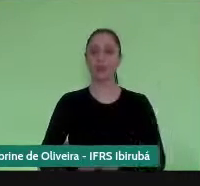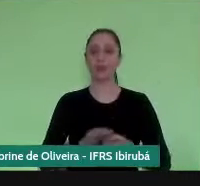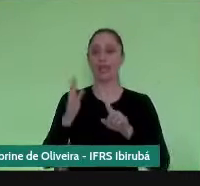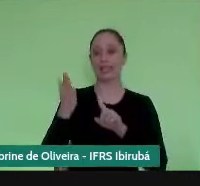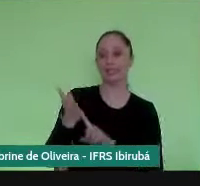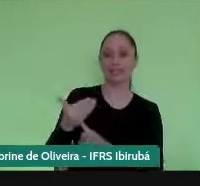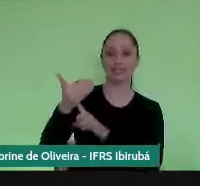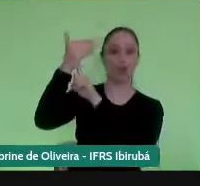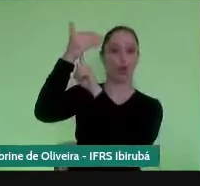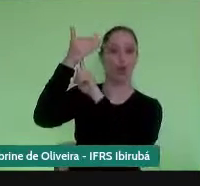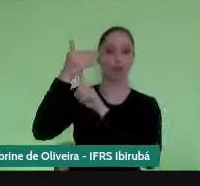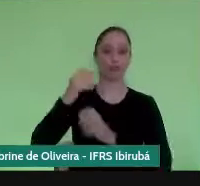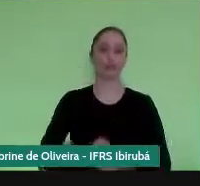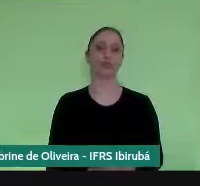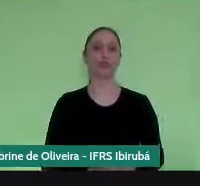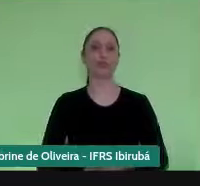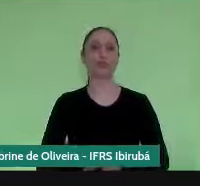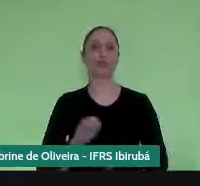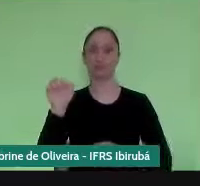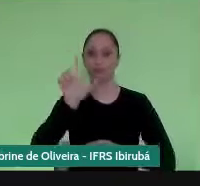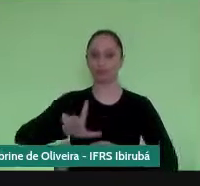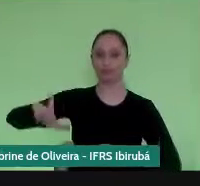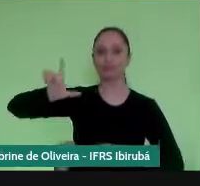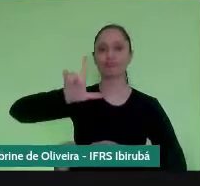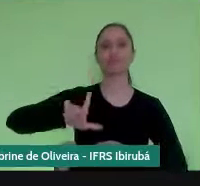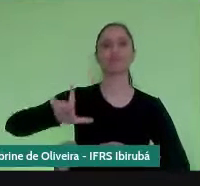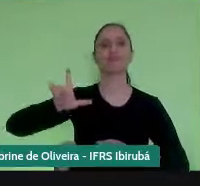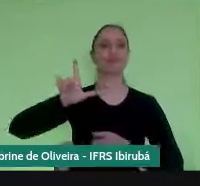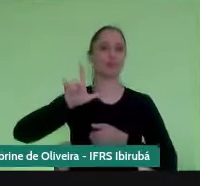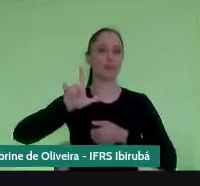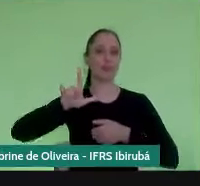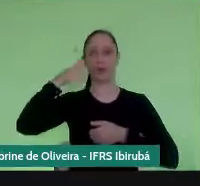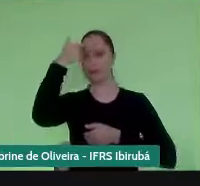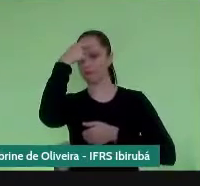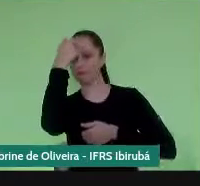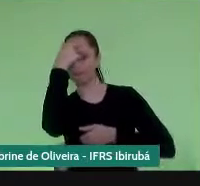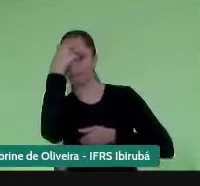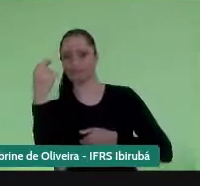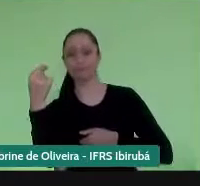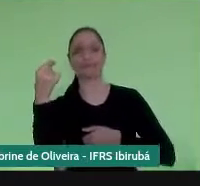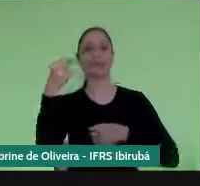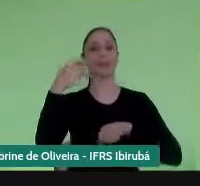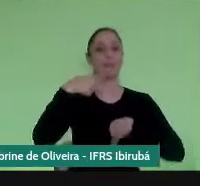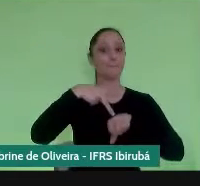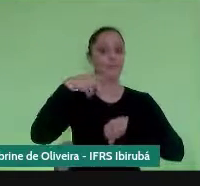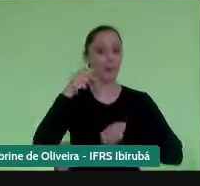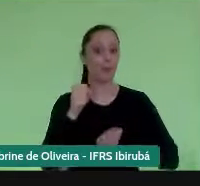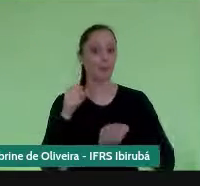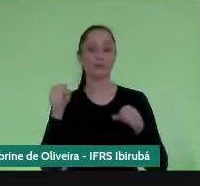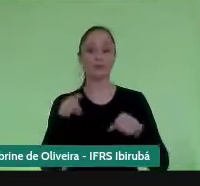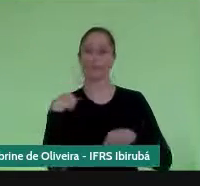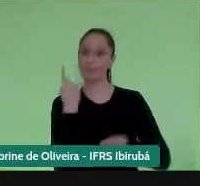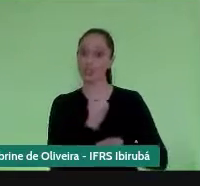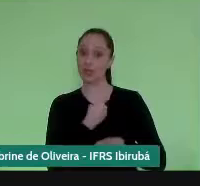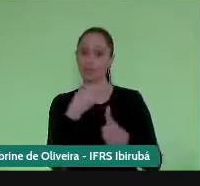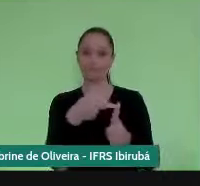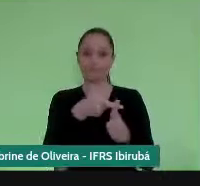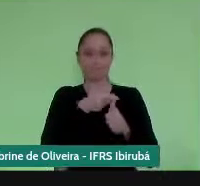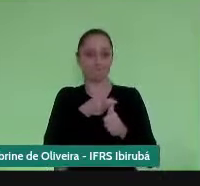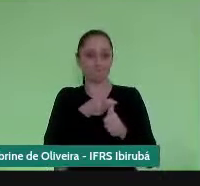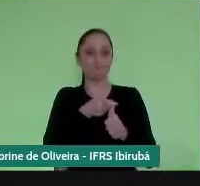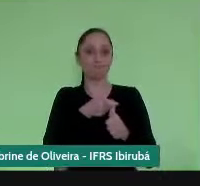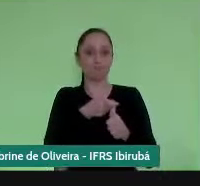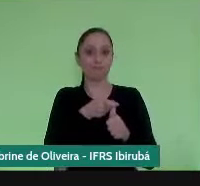pós-graduação, e nós tivemos a suspensão do calendário, a suspensão das atividades presenciais com a manutenção do